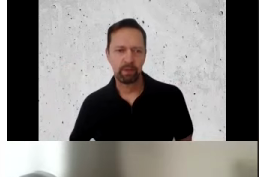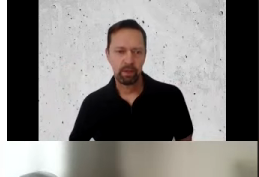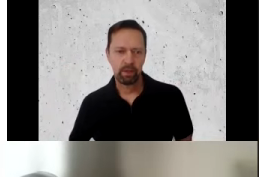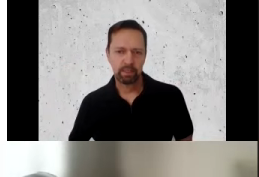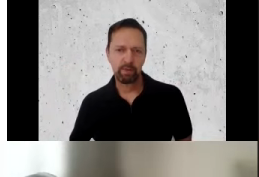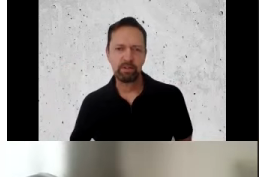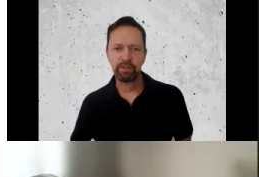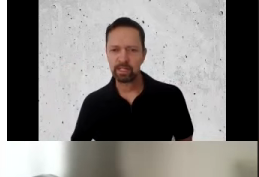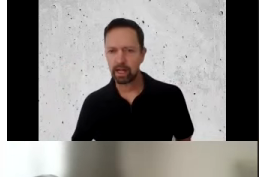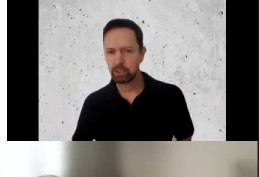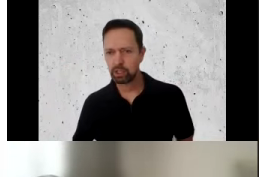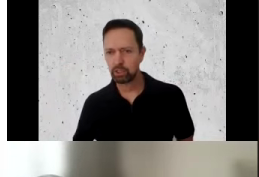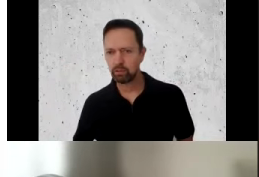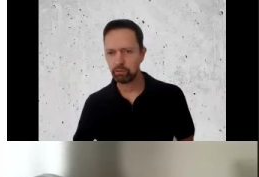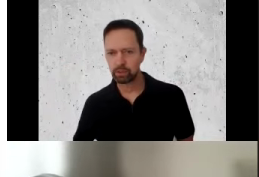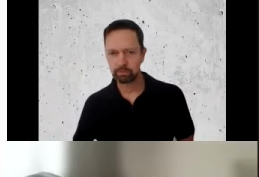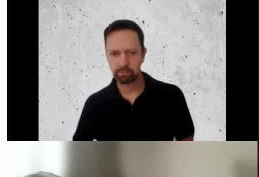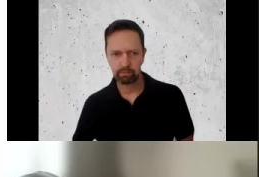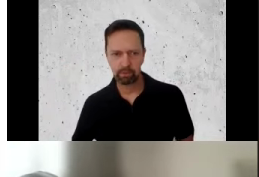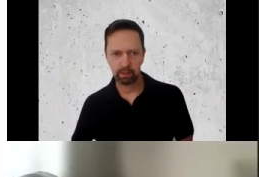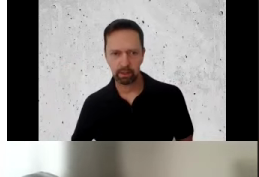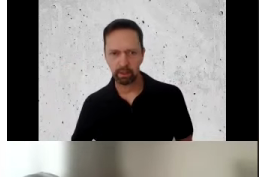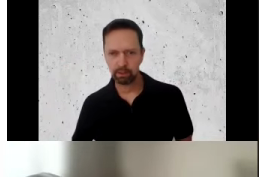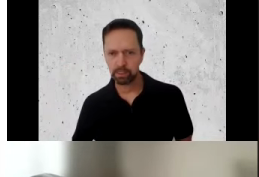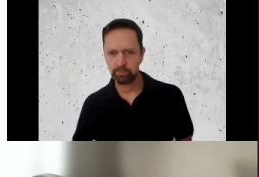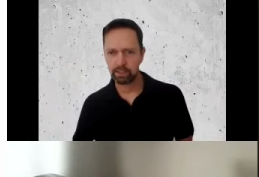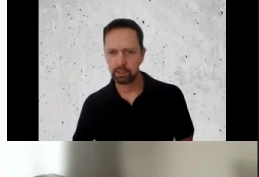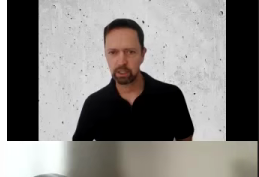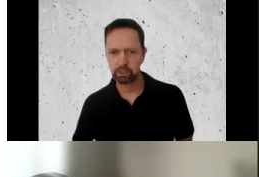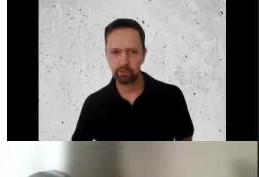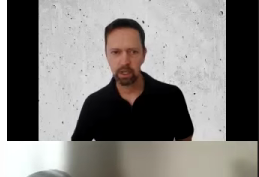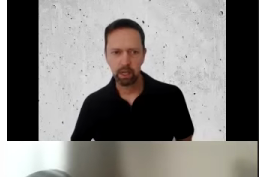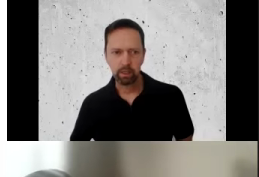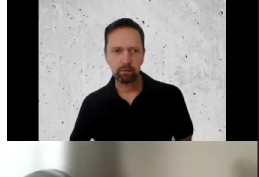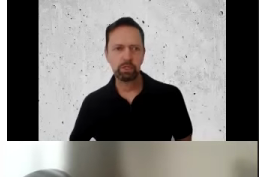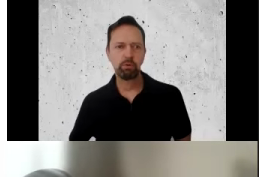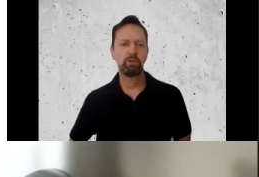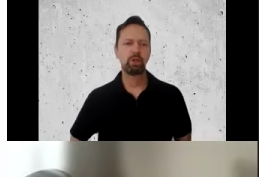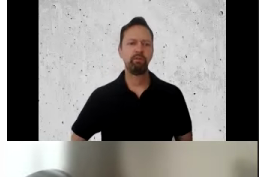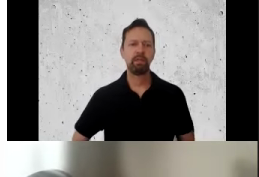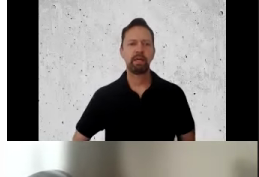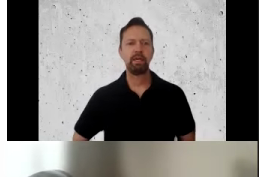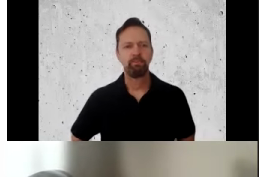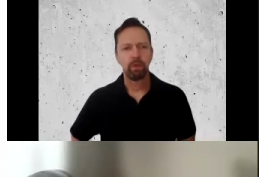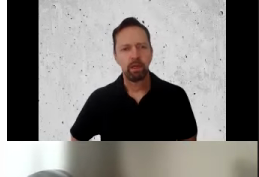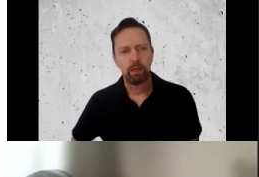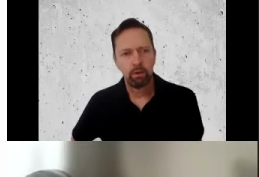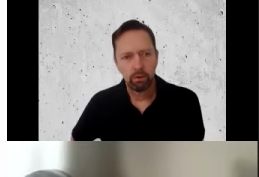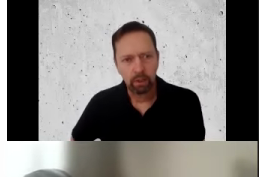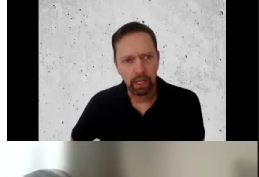A especificidade de ativos. Aqui, né? A especificidade de ativos. Então, se o que... E aqui...